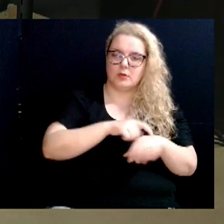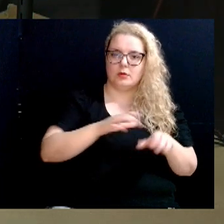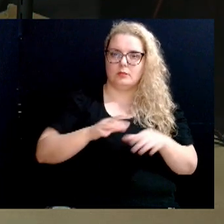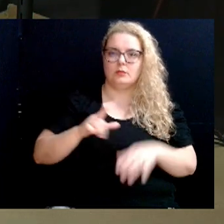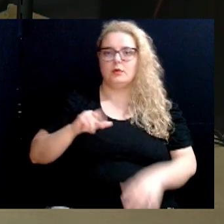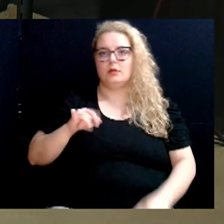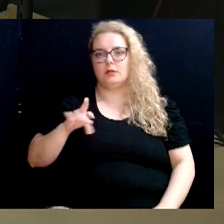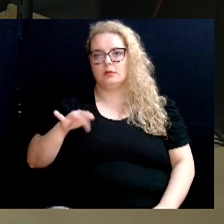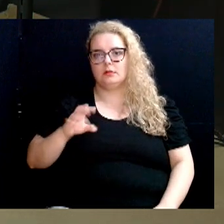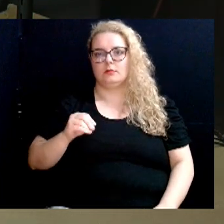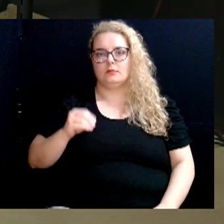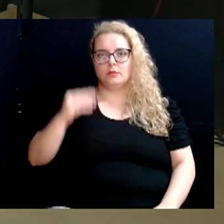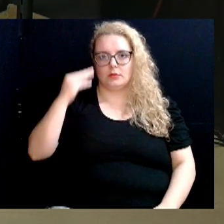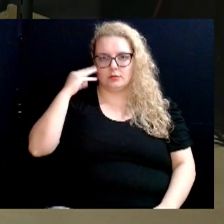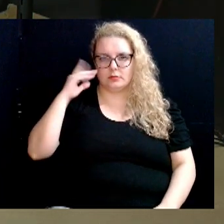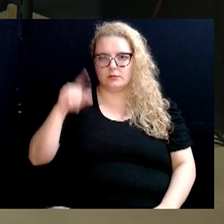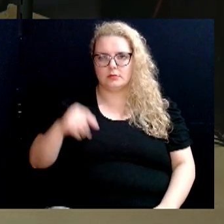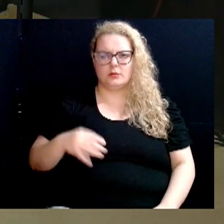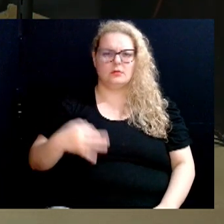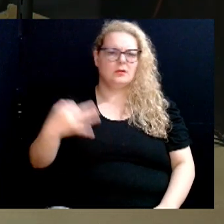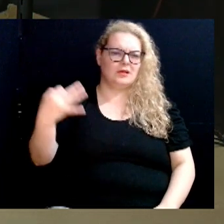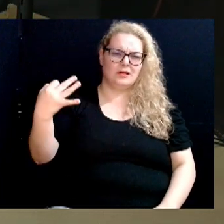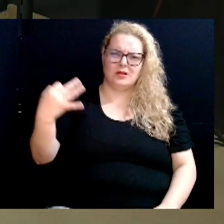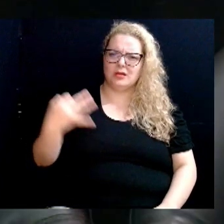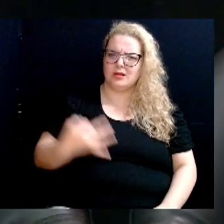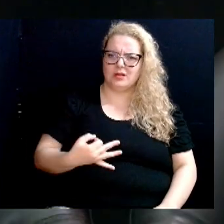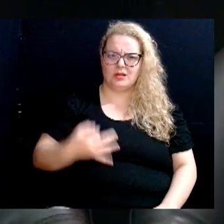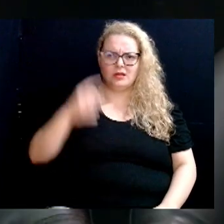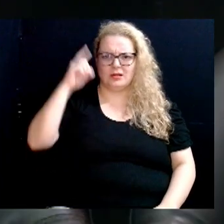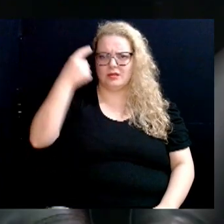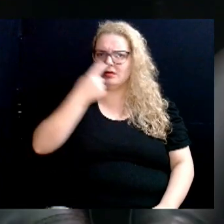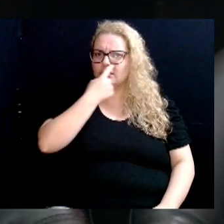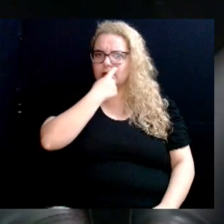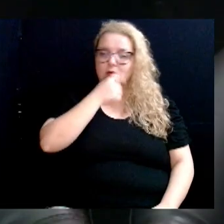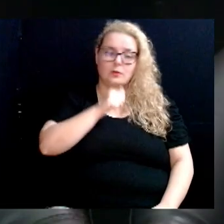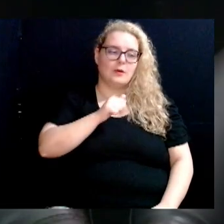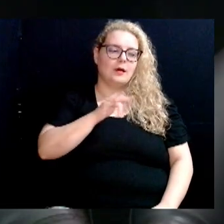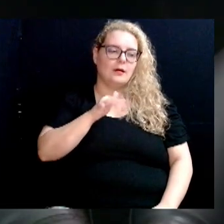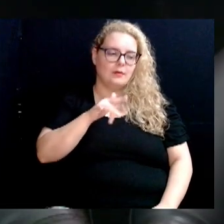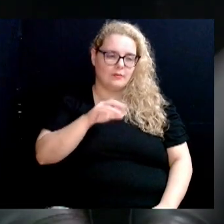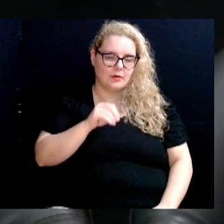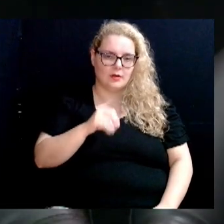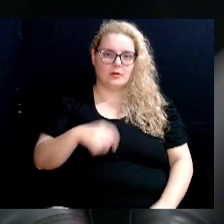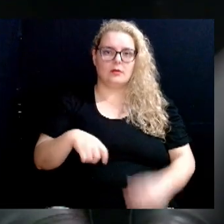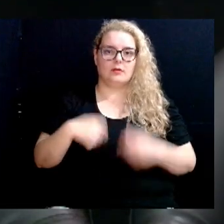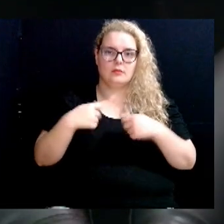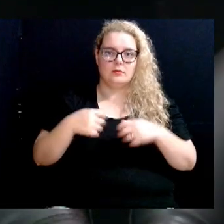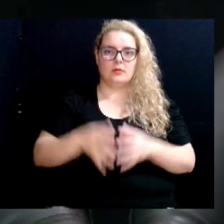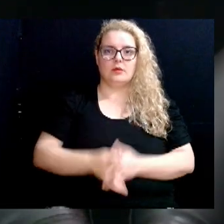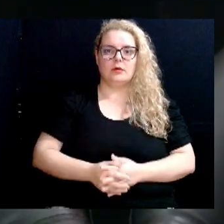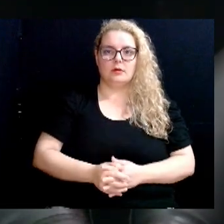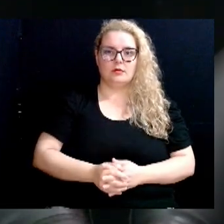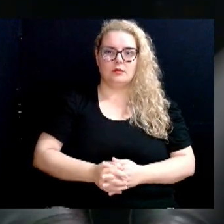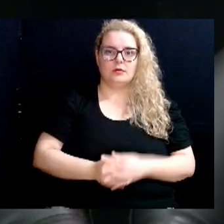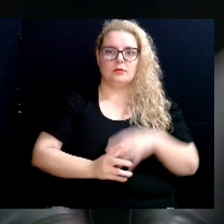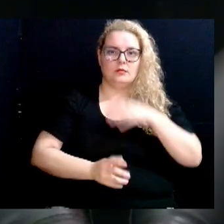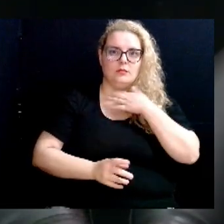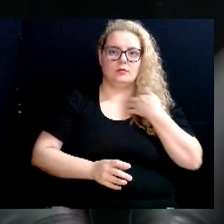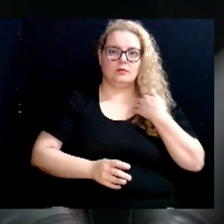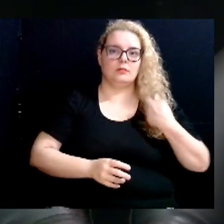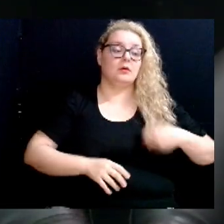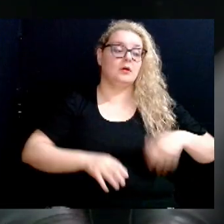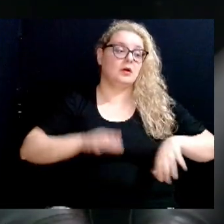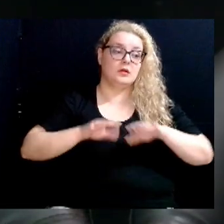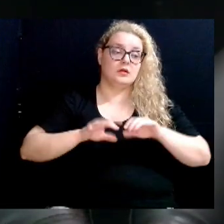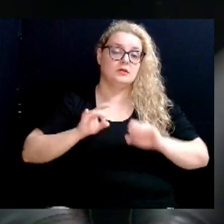memória, não é isso? Com certeza, Mina. Esse afago que às vezes a gente precisa, né? A gente só precisa de um abraço, um